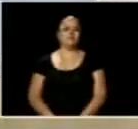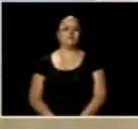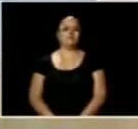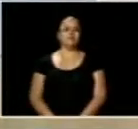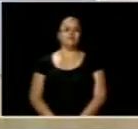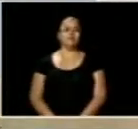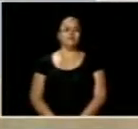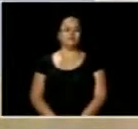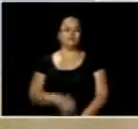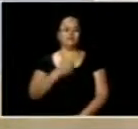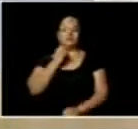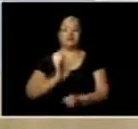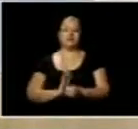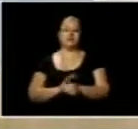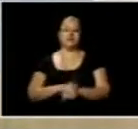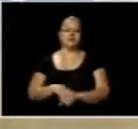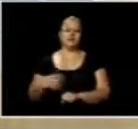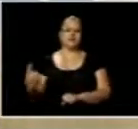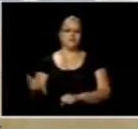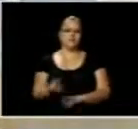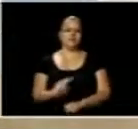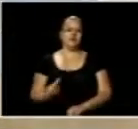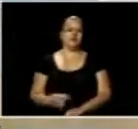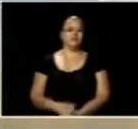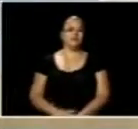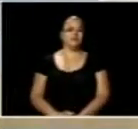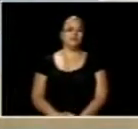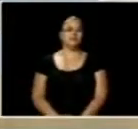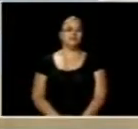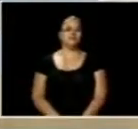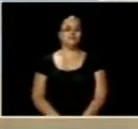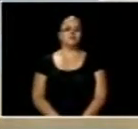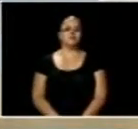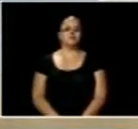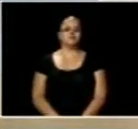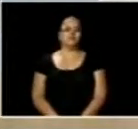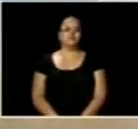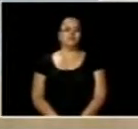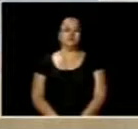Boa noite a todos. Vereador Alexandre Vilela. Presente.